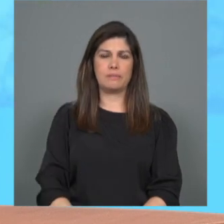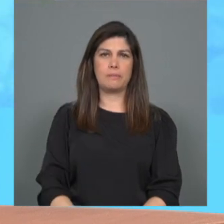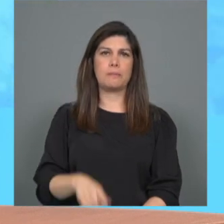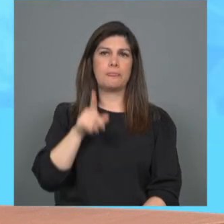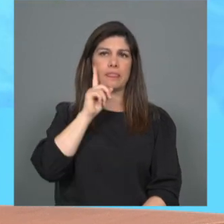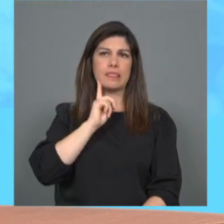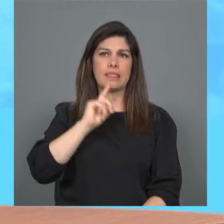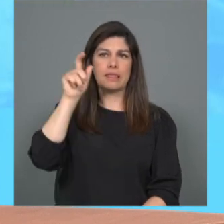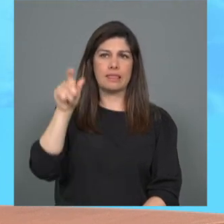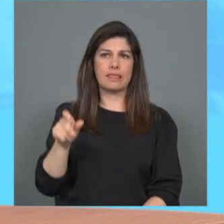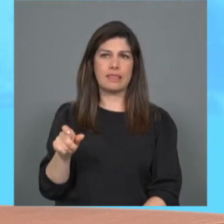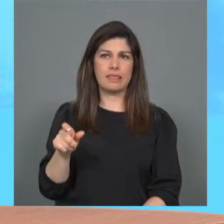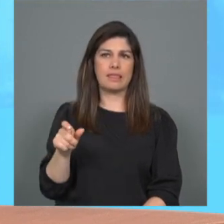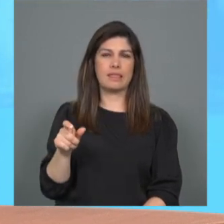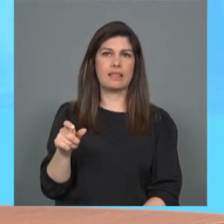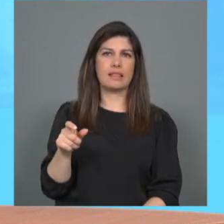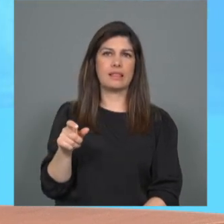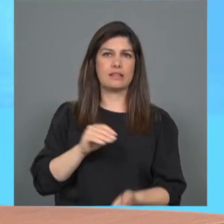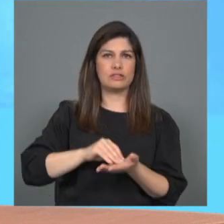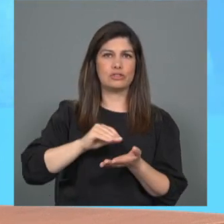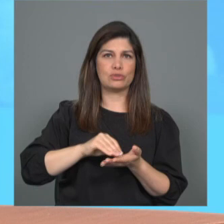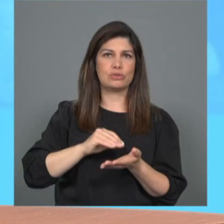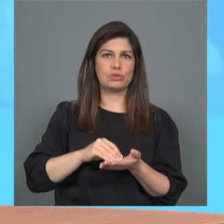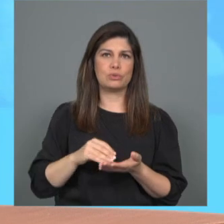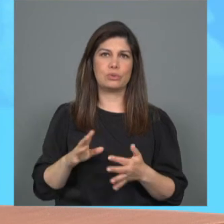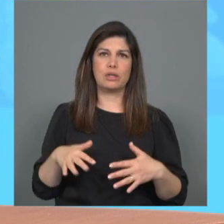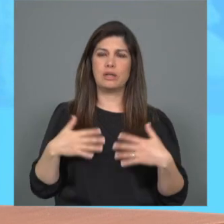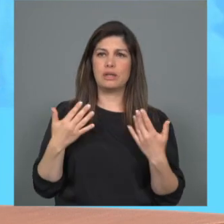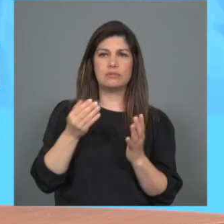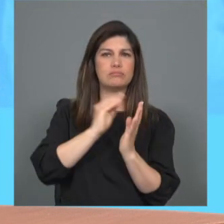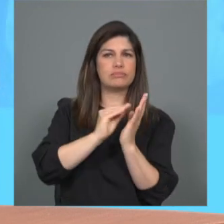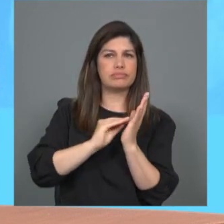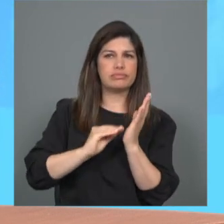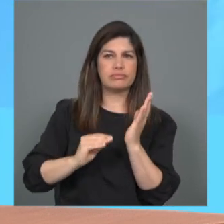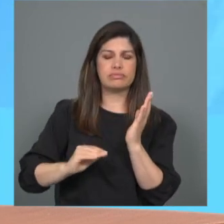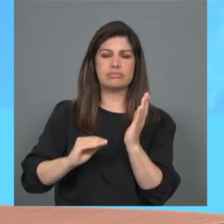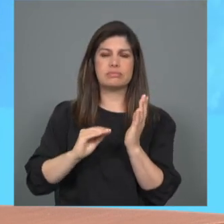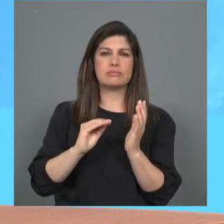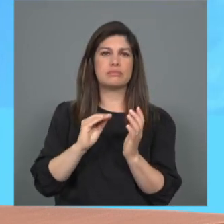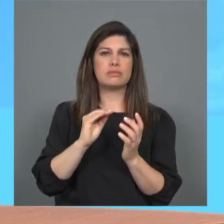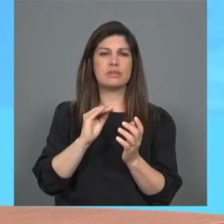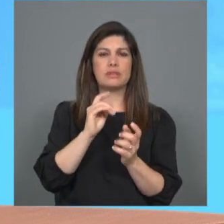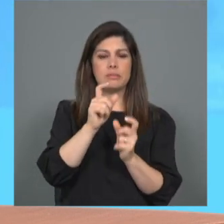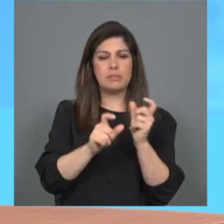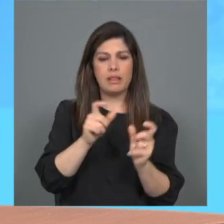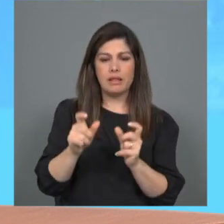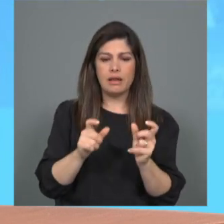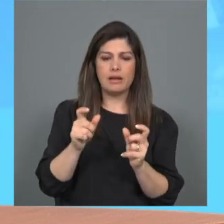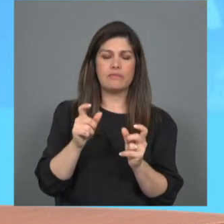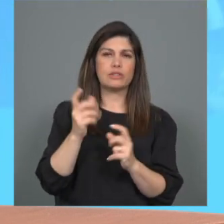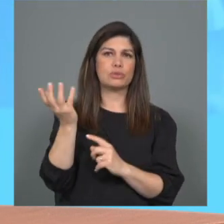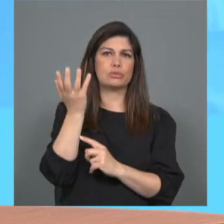ela demonstra realmente uma erudição, quer dizer, um conhecimento das